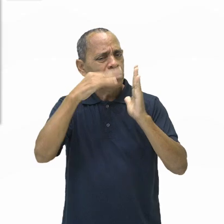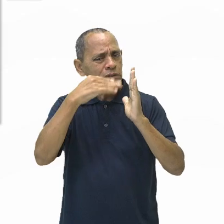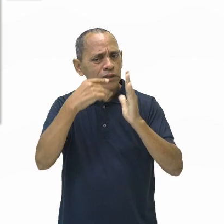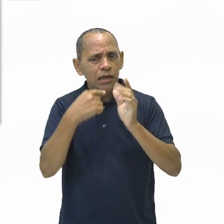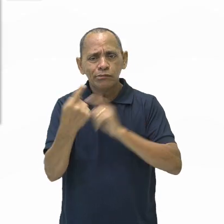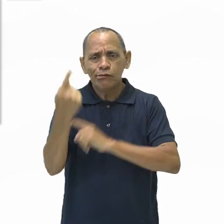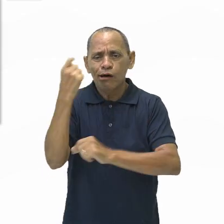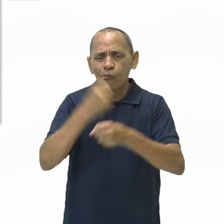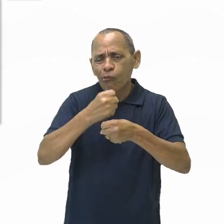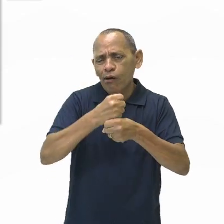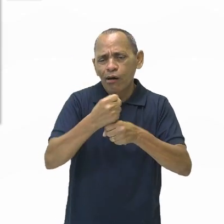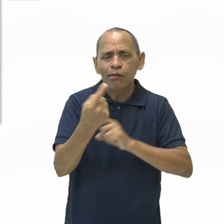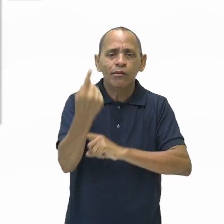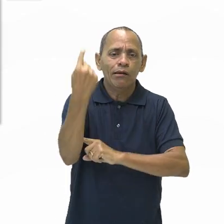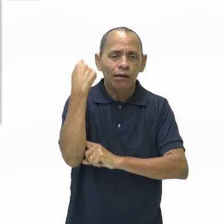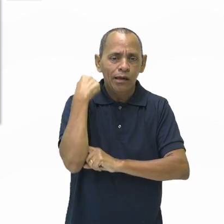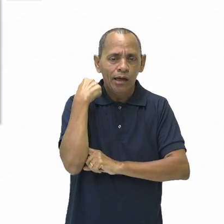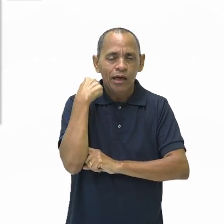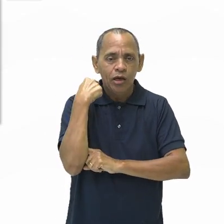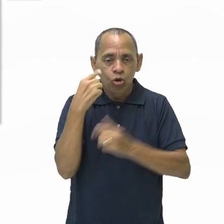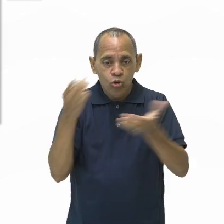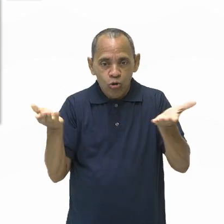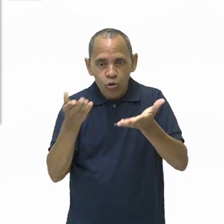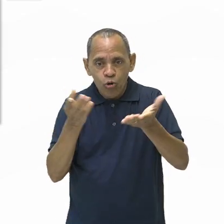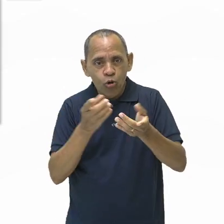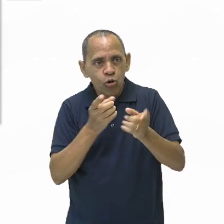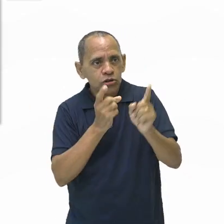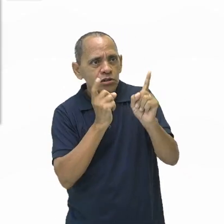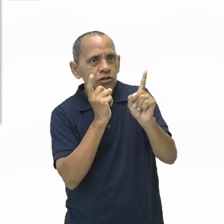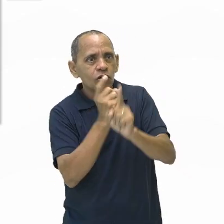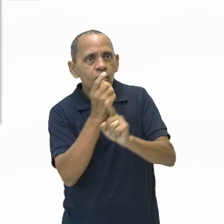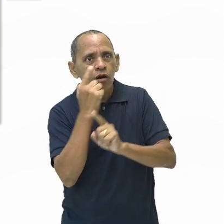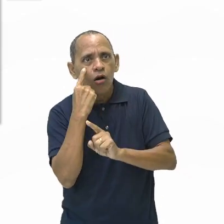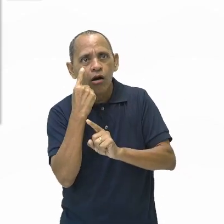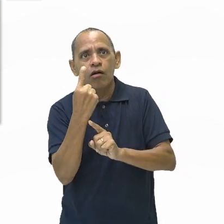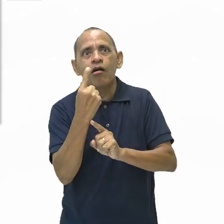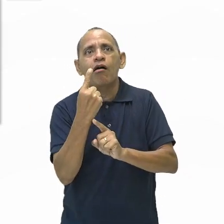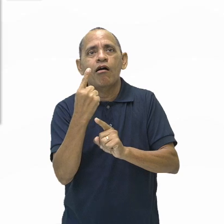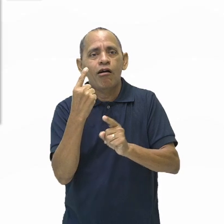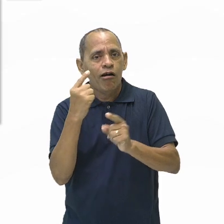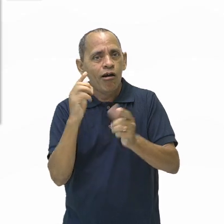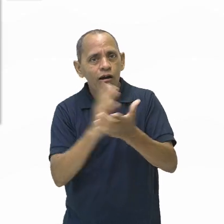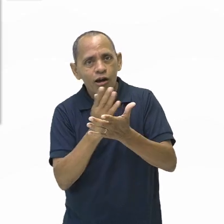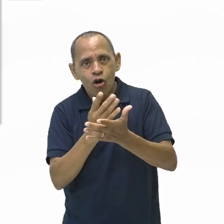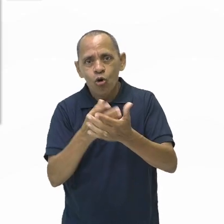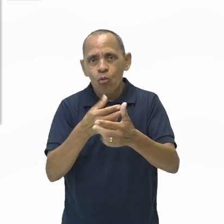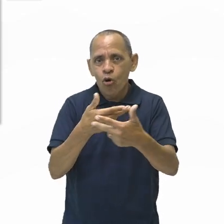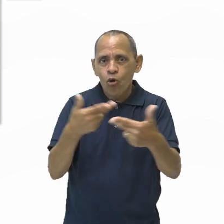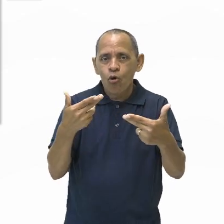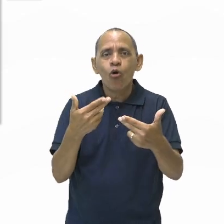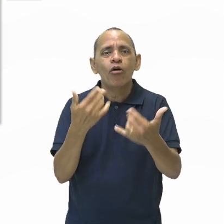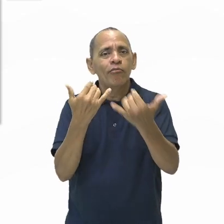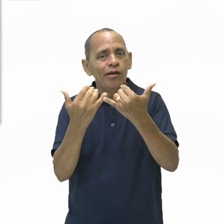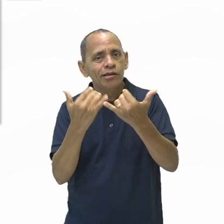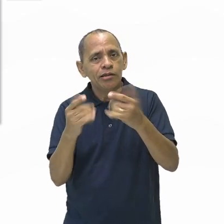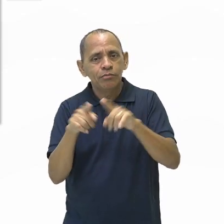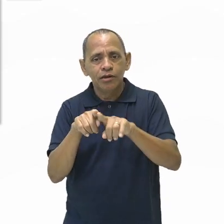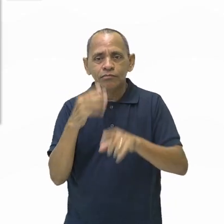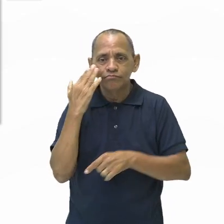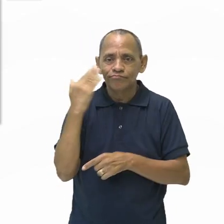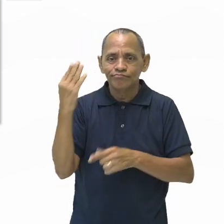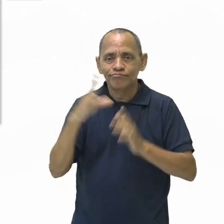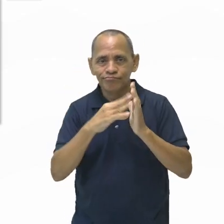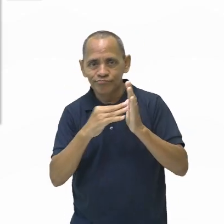pessoa agora na atualidade chega lá e se depara com algo semelhante. Então é o que está acontecendo aqui na nossa imagem. A pessoa está ali, ó,